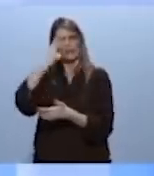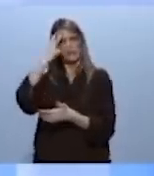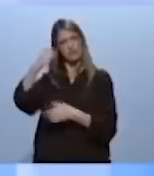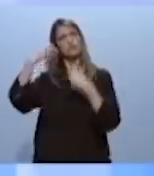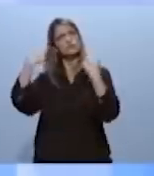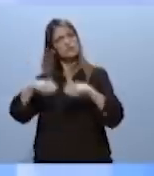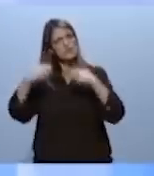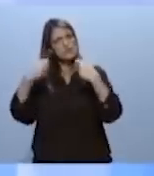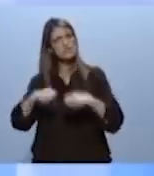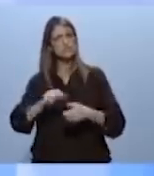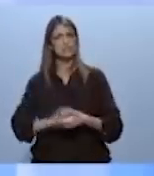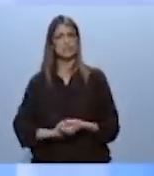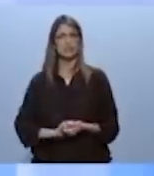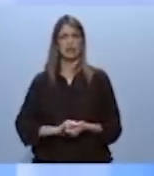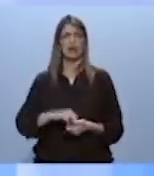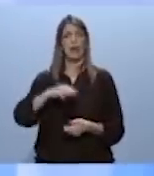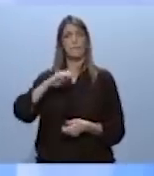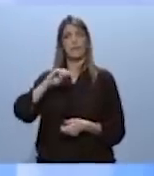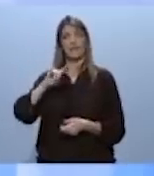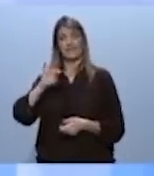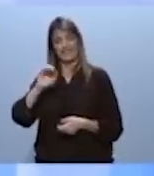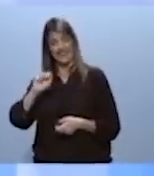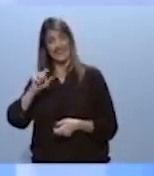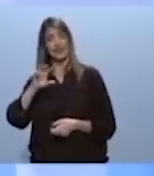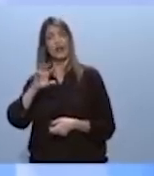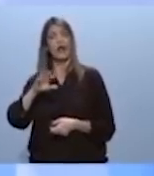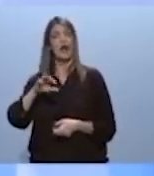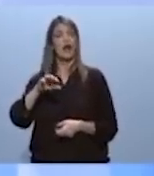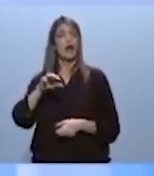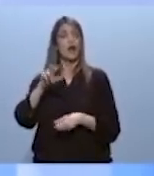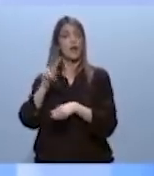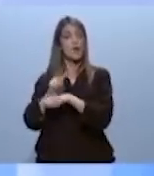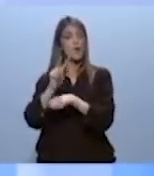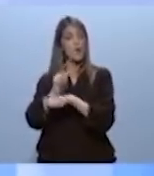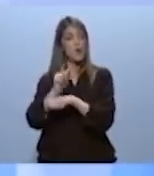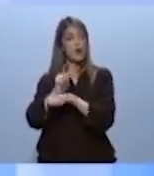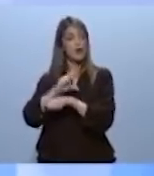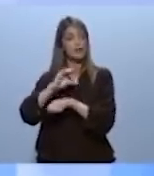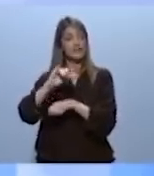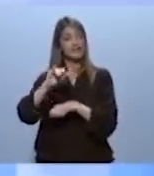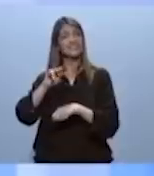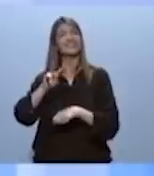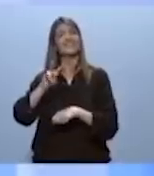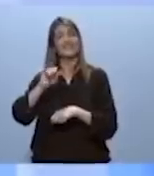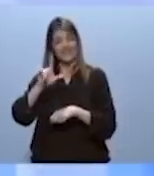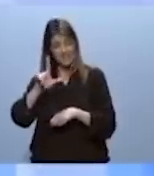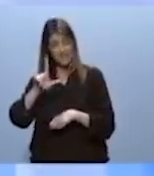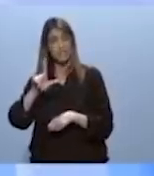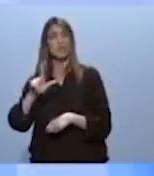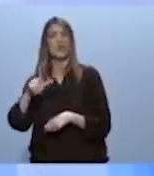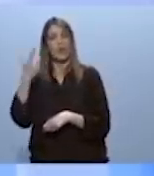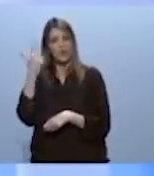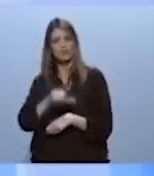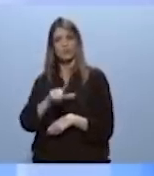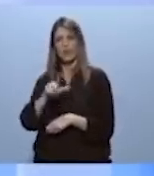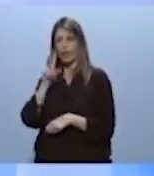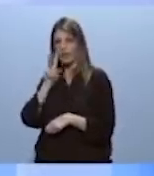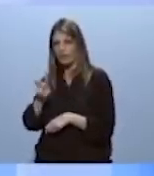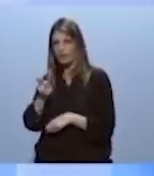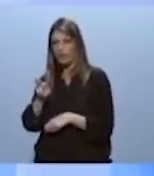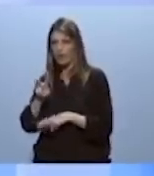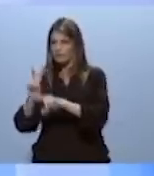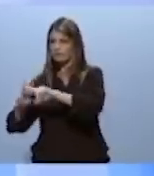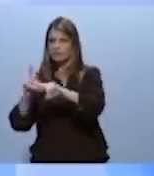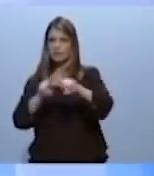polícia hoje a tampa Polícia Militar quanto a Guarda Civil Metropolitana já sabem quem são os traficantes e consegue identificar e prender